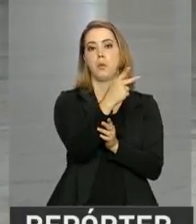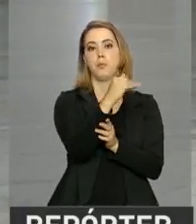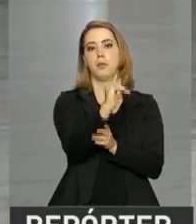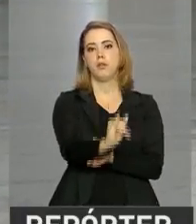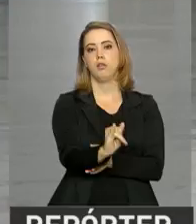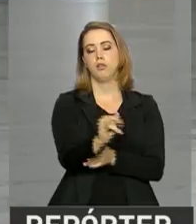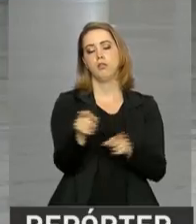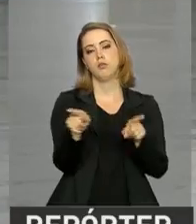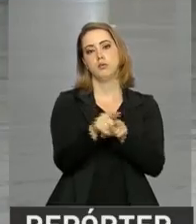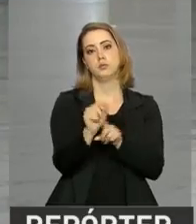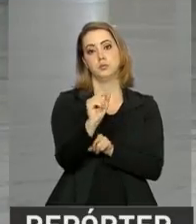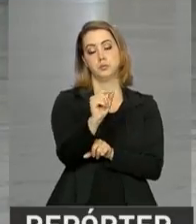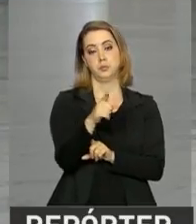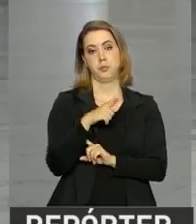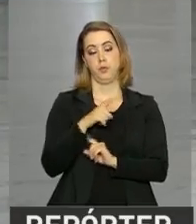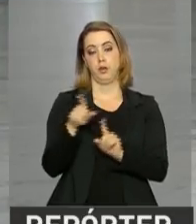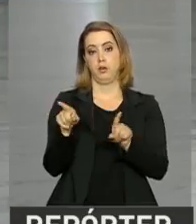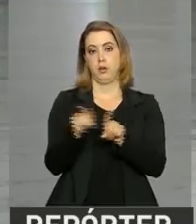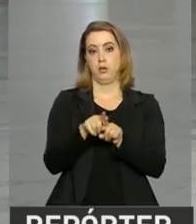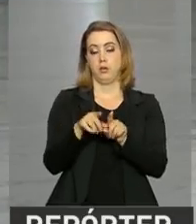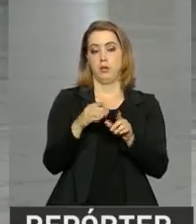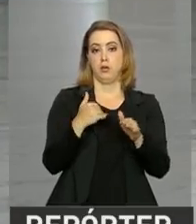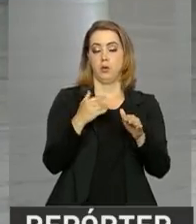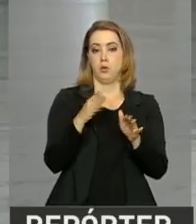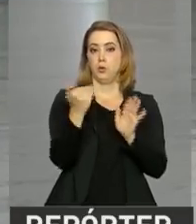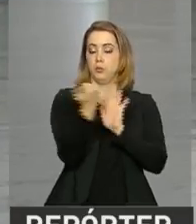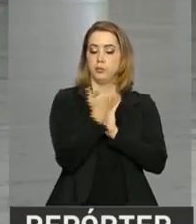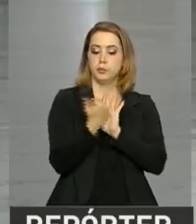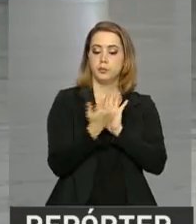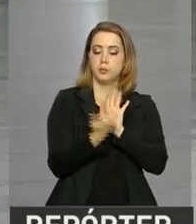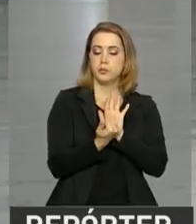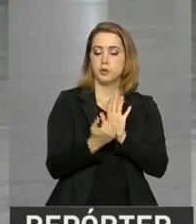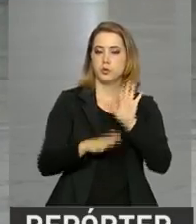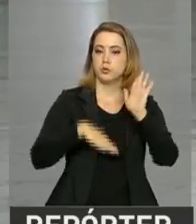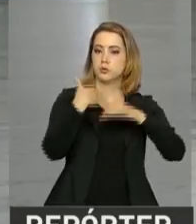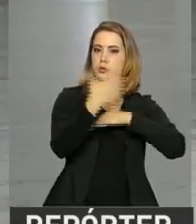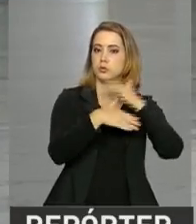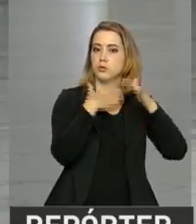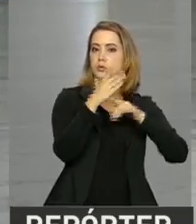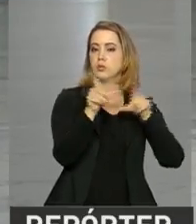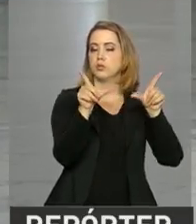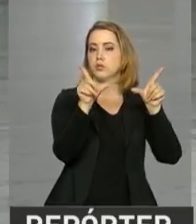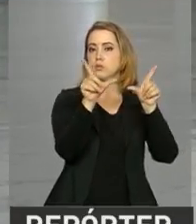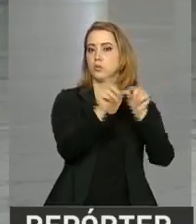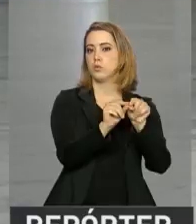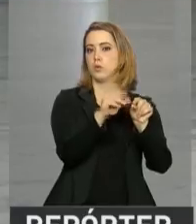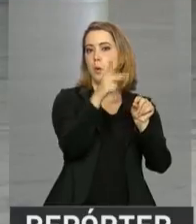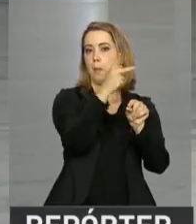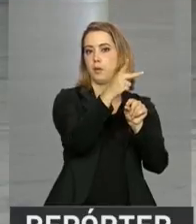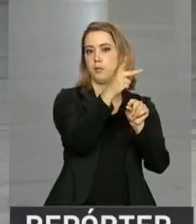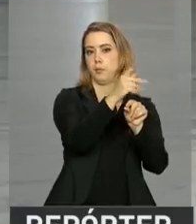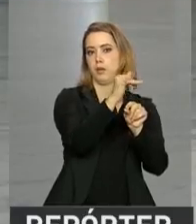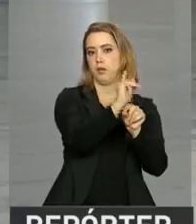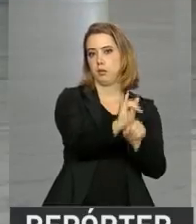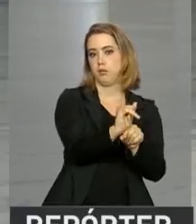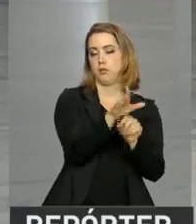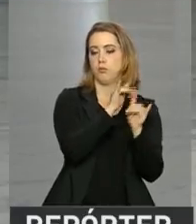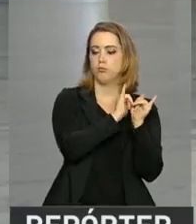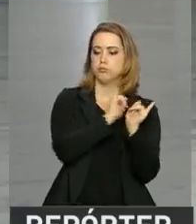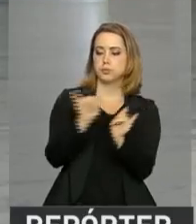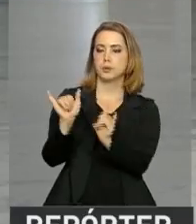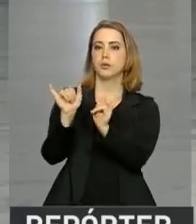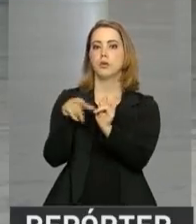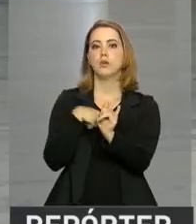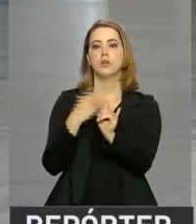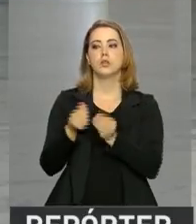Parcerias de Investimentos. Também chamado de Projeto Crescer, o PPI foi lançado no mês passado aqui no Brasil e tem a meta de vender